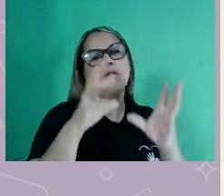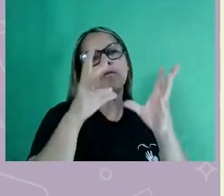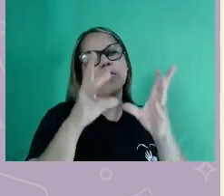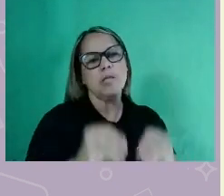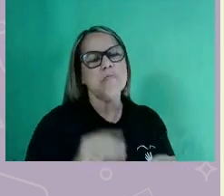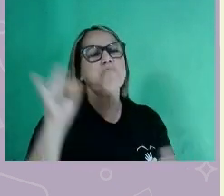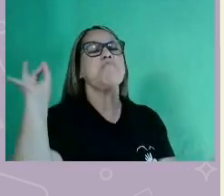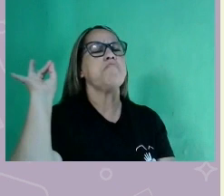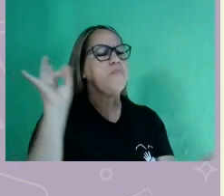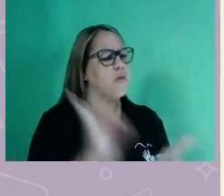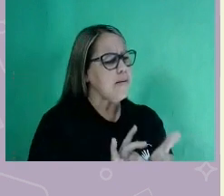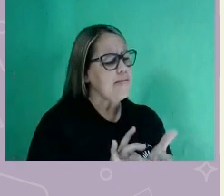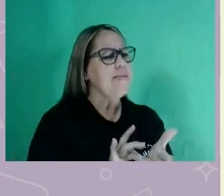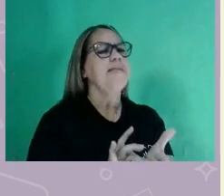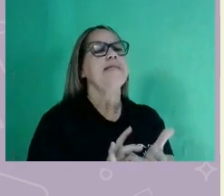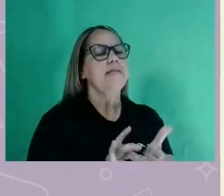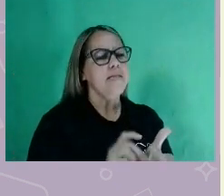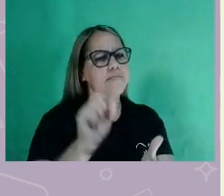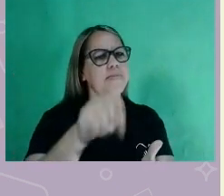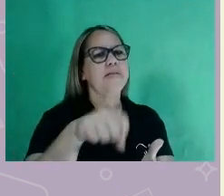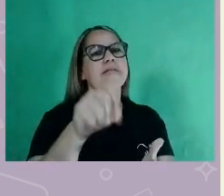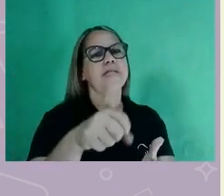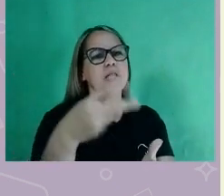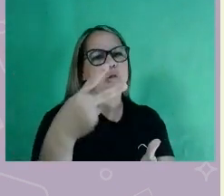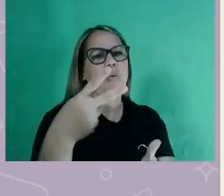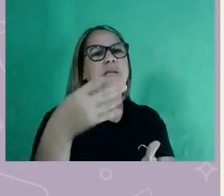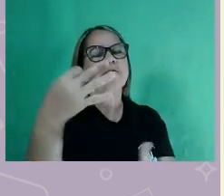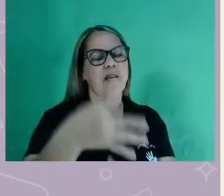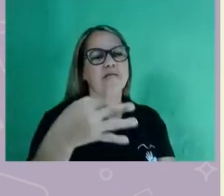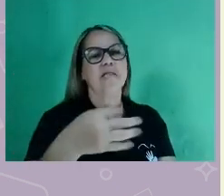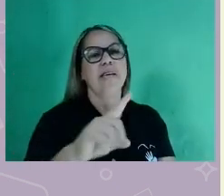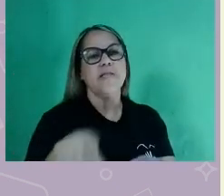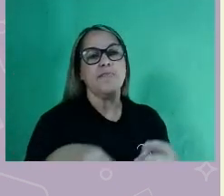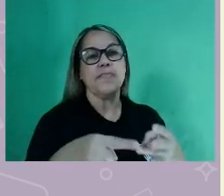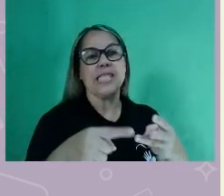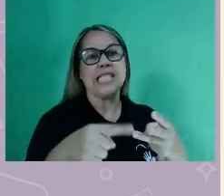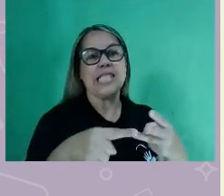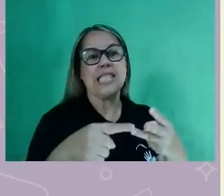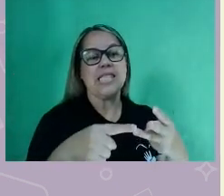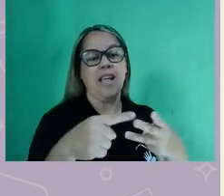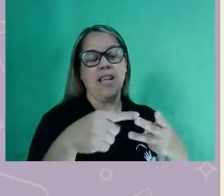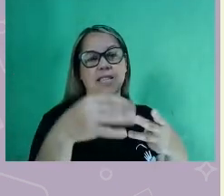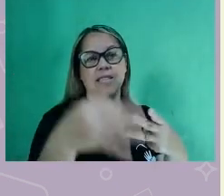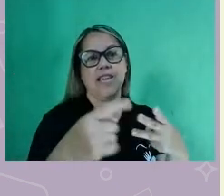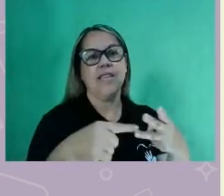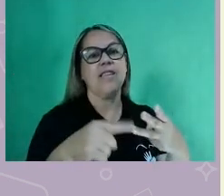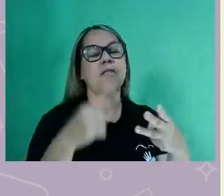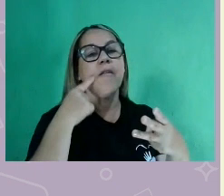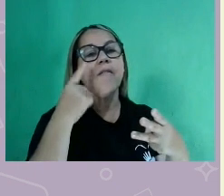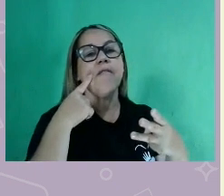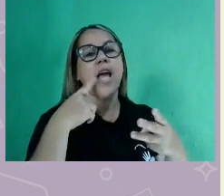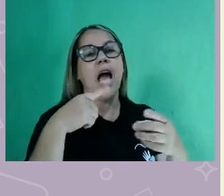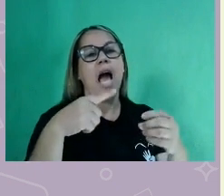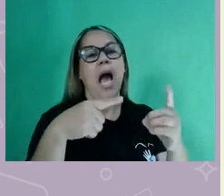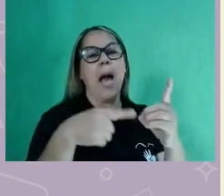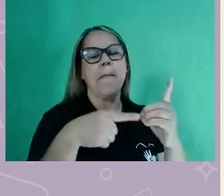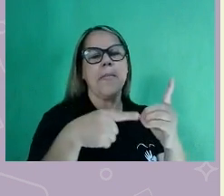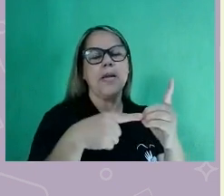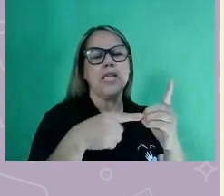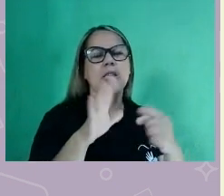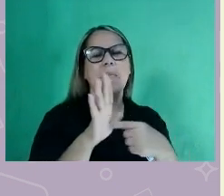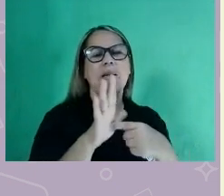verdadeira a afirmativa 2 afirmativa 3 a molécula apresenta três anéis